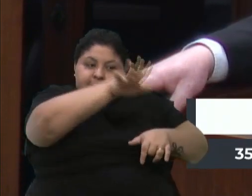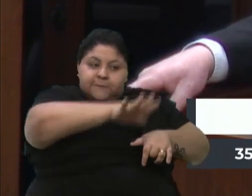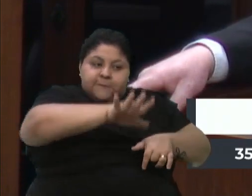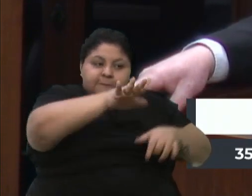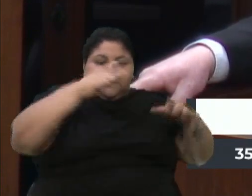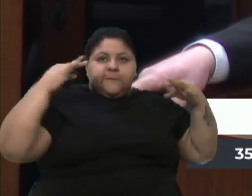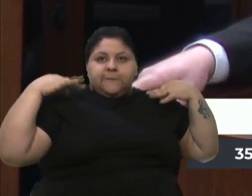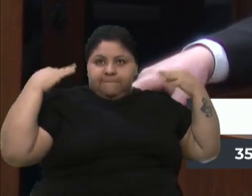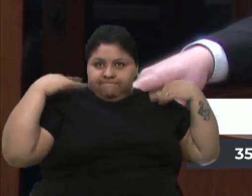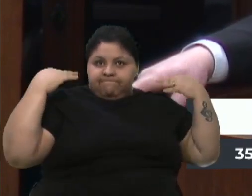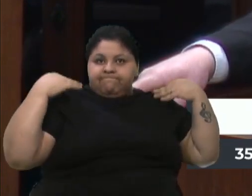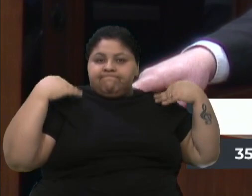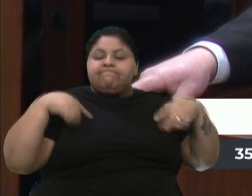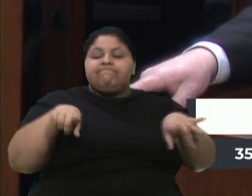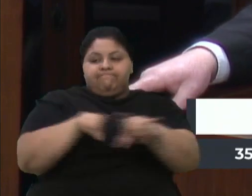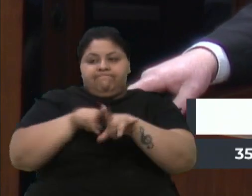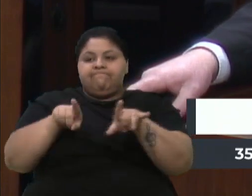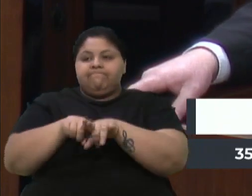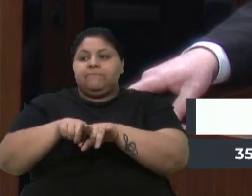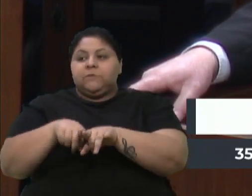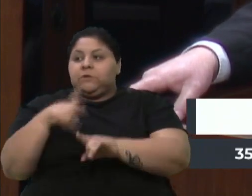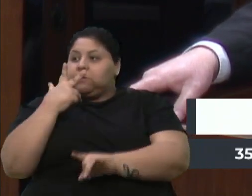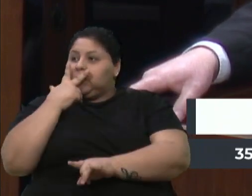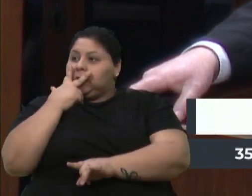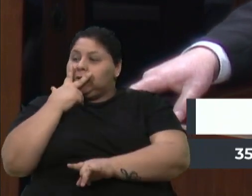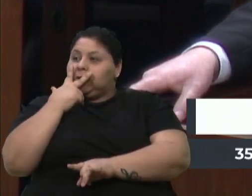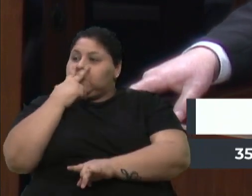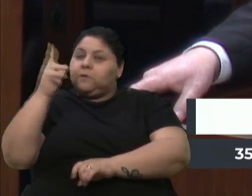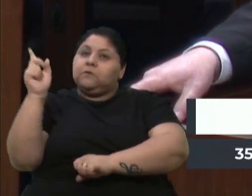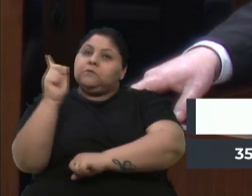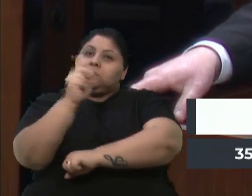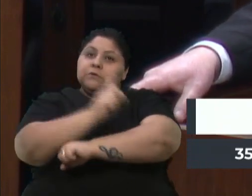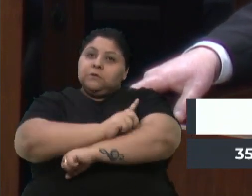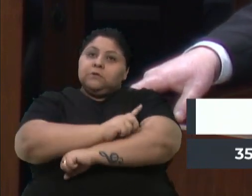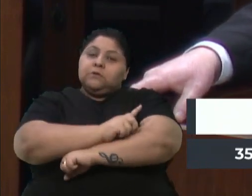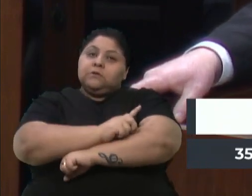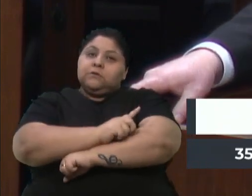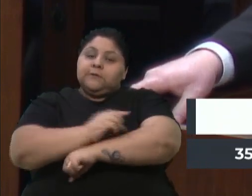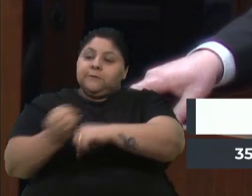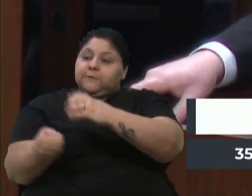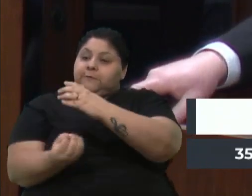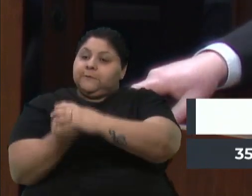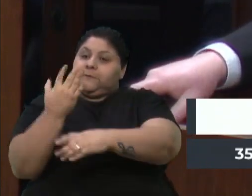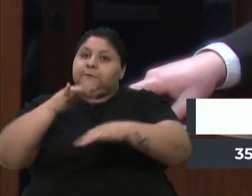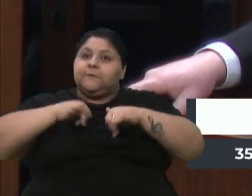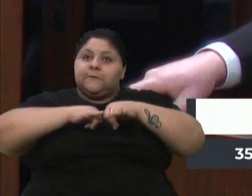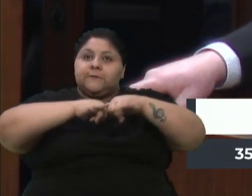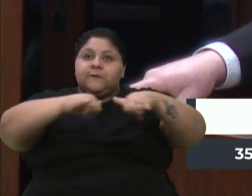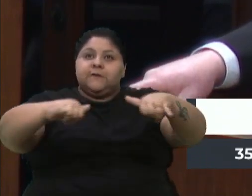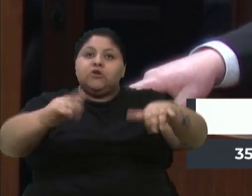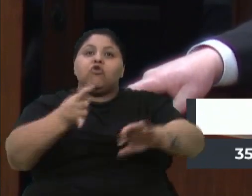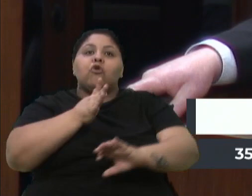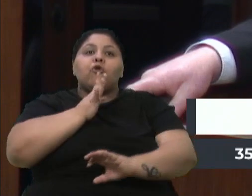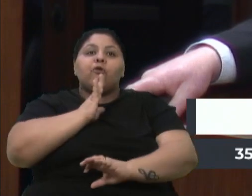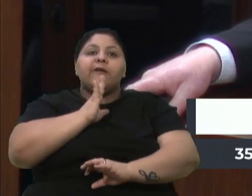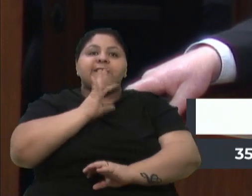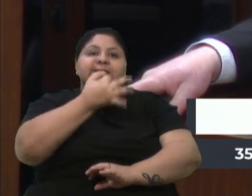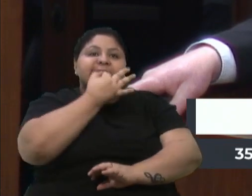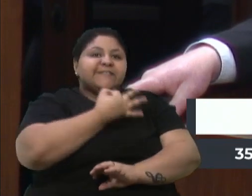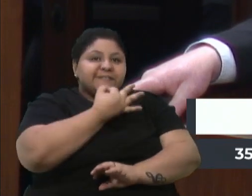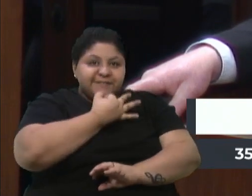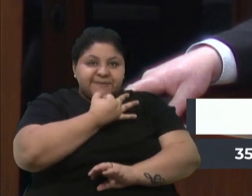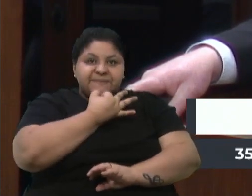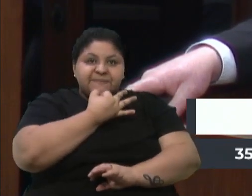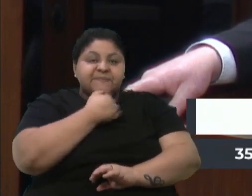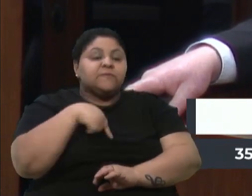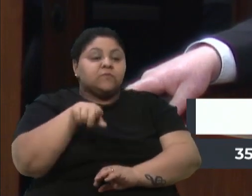E no mesmo dia, no mesmo momento, às 8h30 da manhã, nós estaremos lançando a campanha Conheça Caxias. Nós vamos